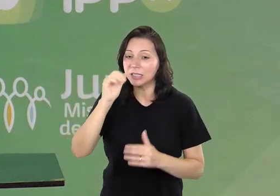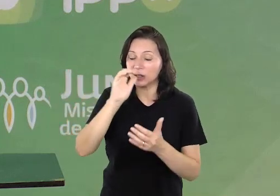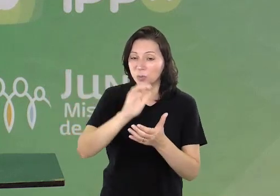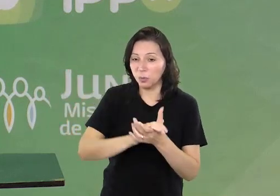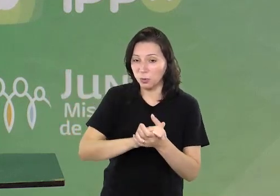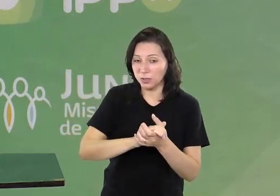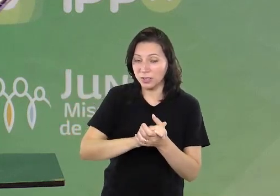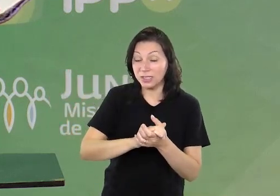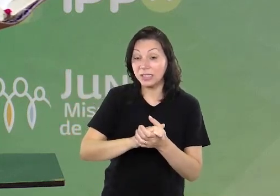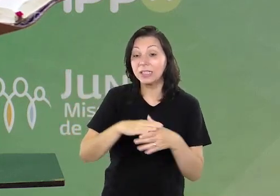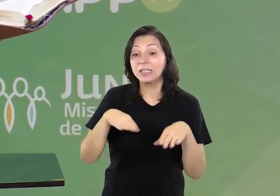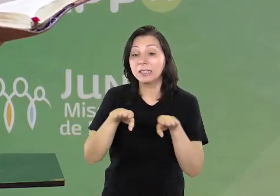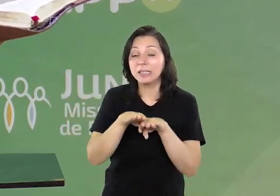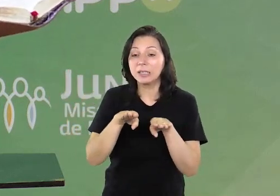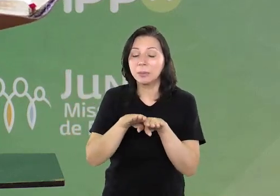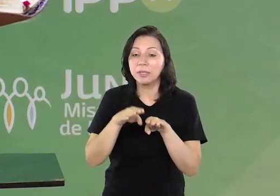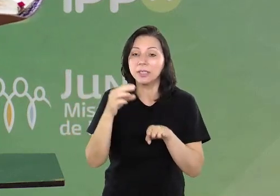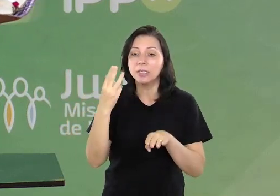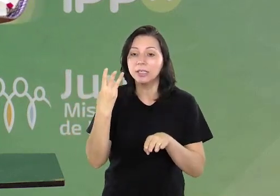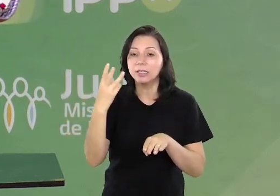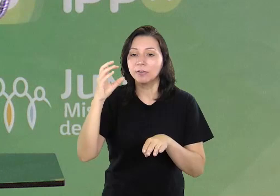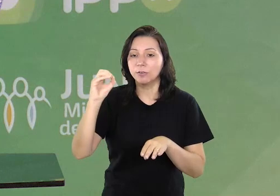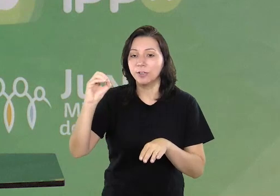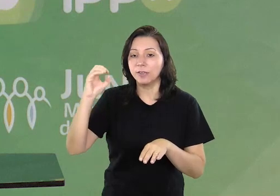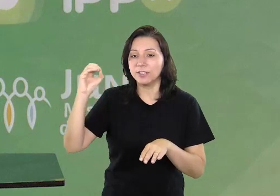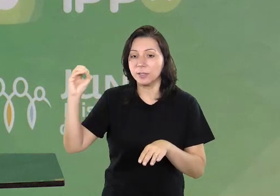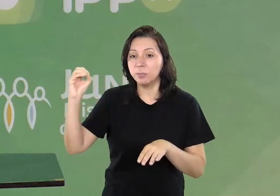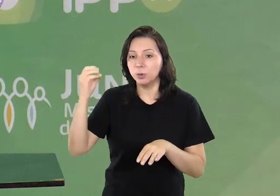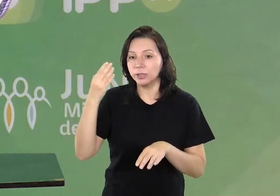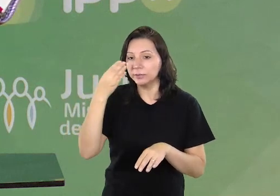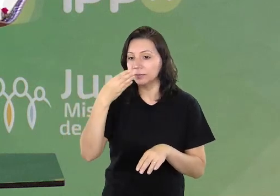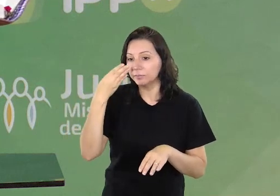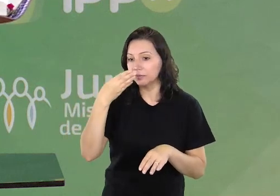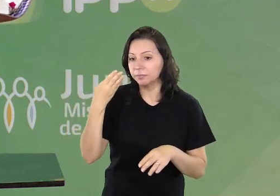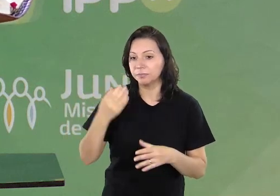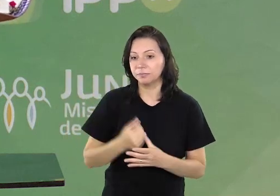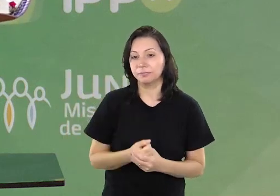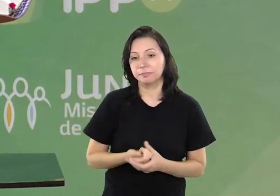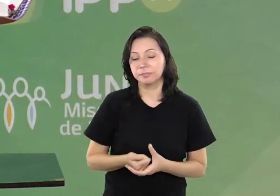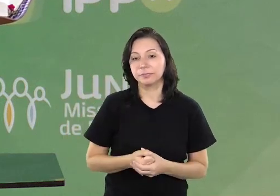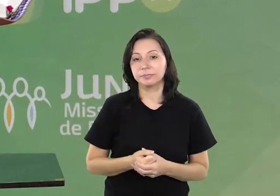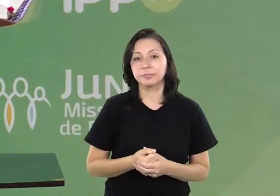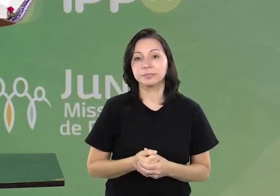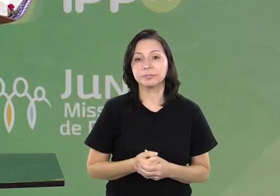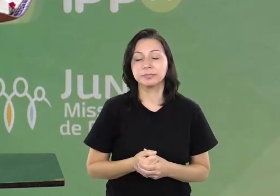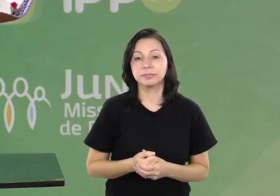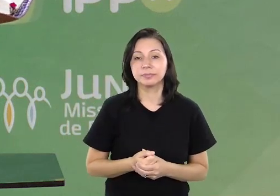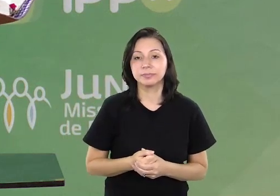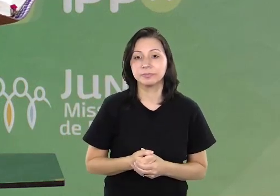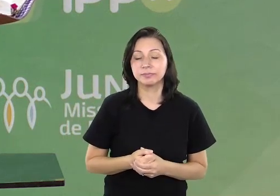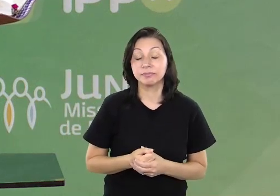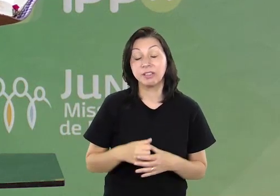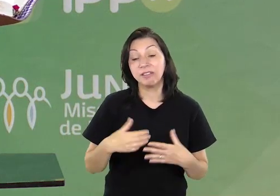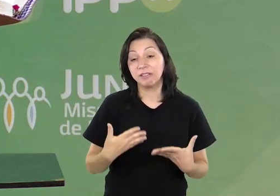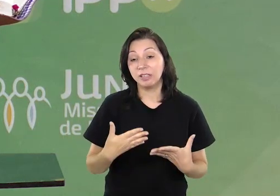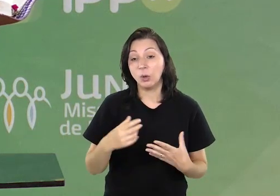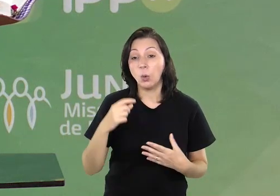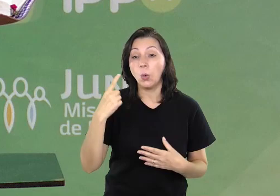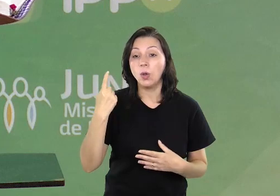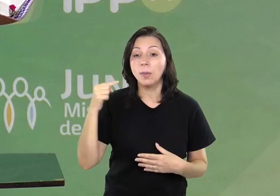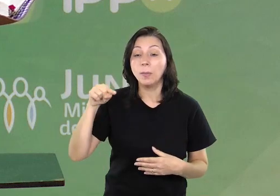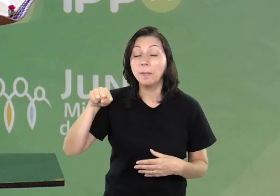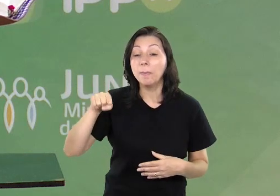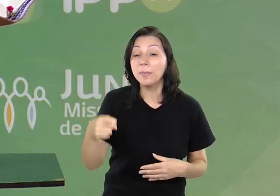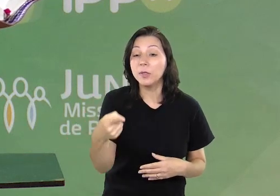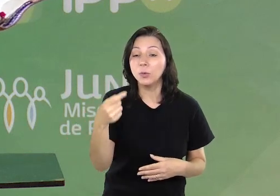ou seja as mulheres mais belas de Israel e do mundo frequentavam a cama de Salomão